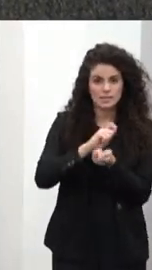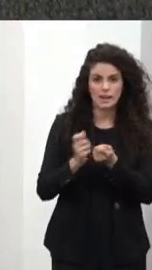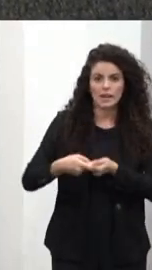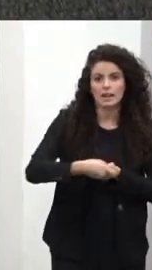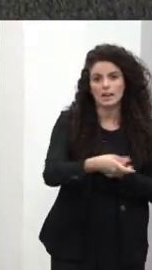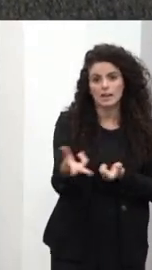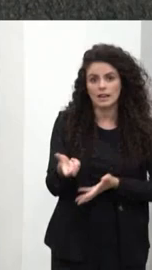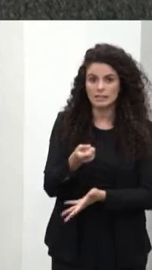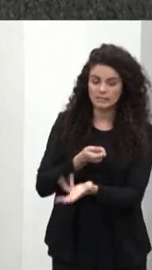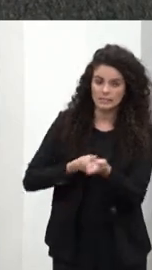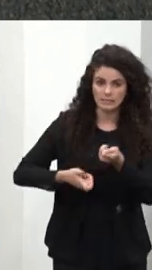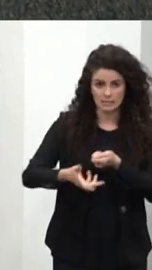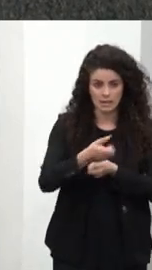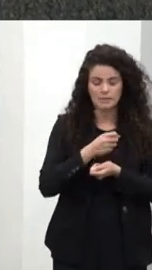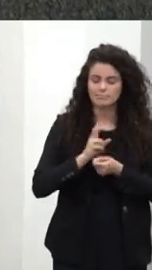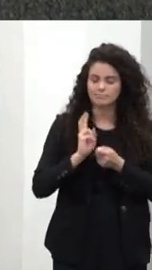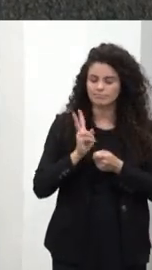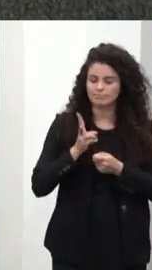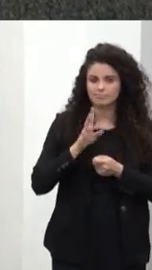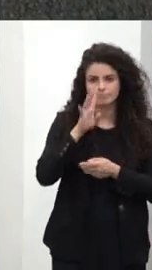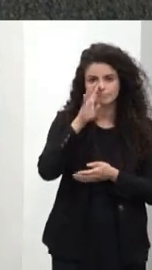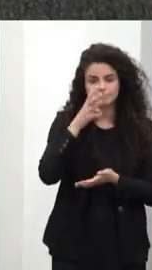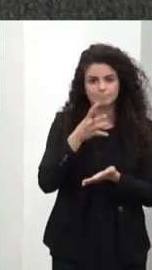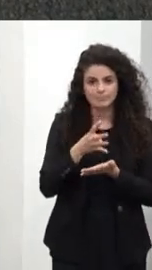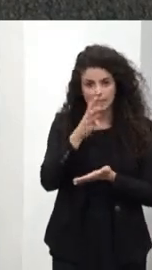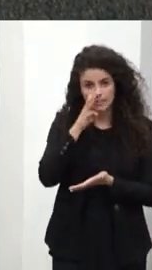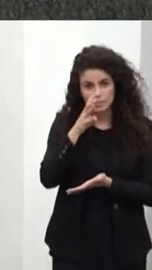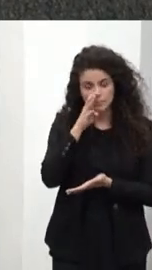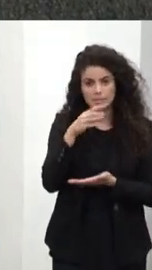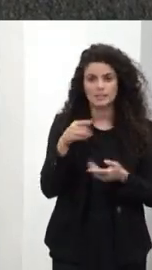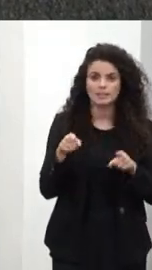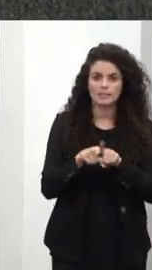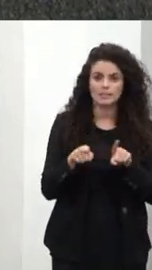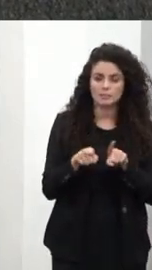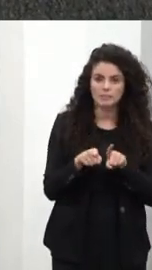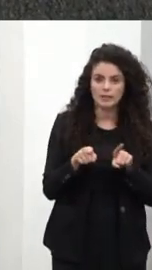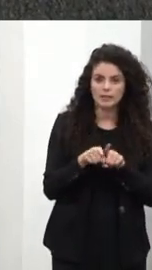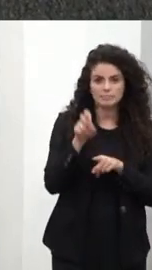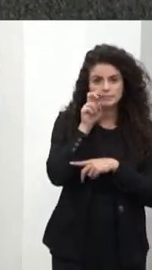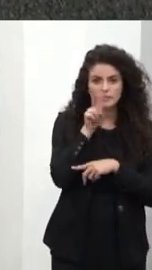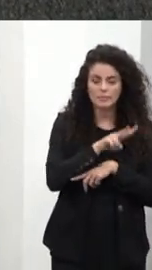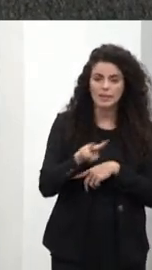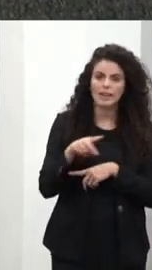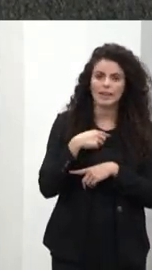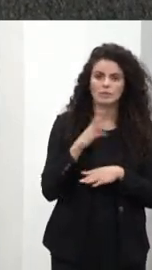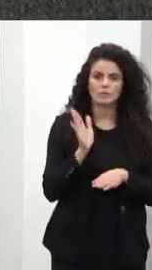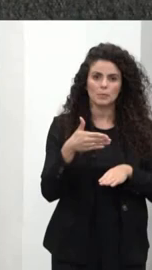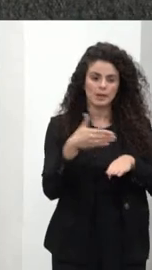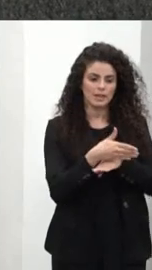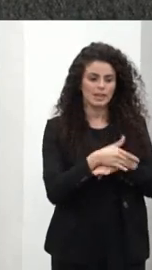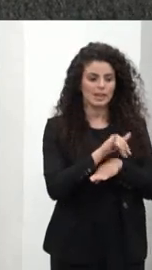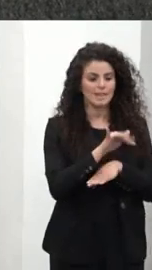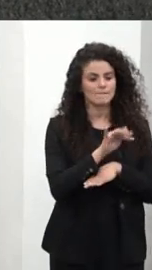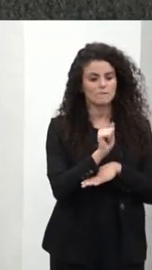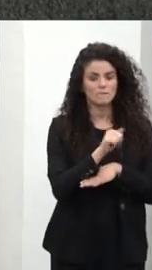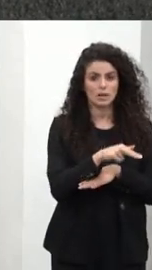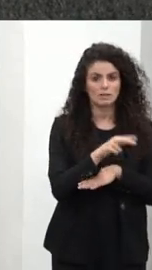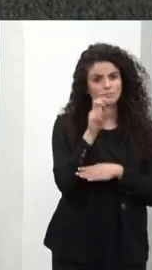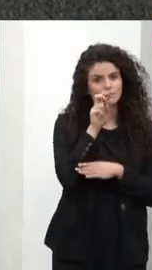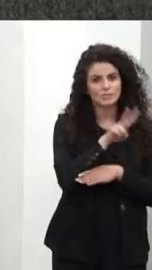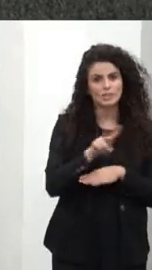artesanal sempre admirei quando estive no ocasião do ifan para julgar uma série de não só